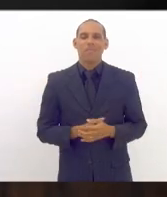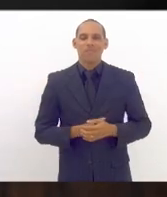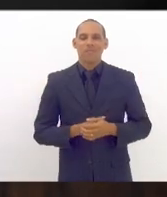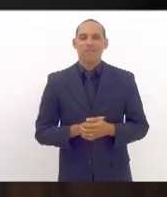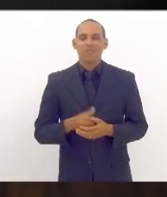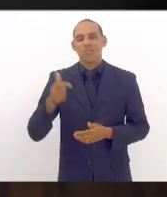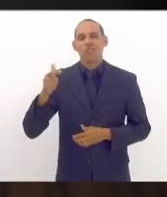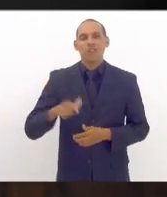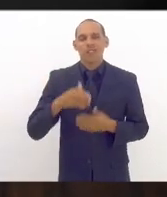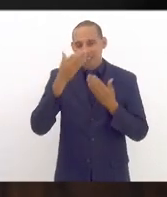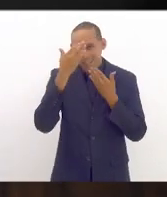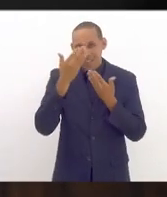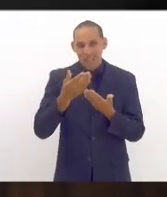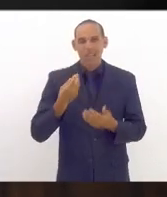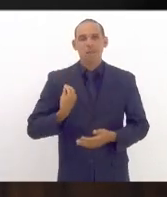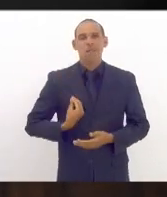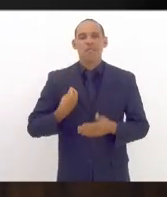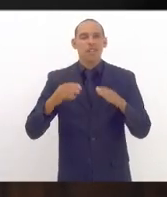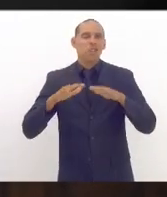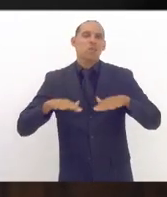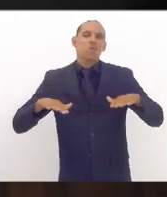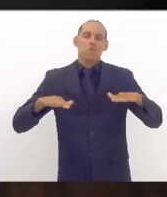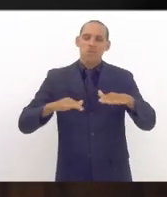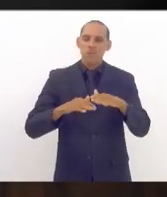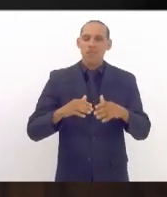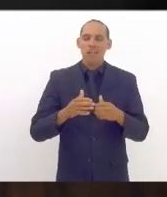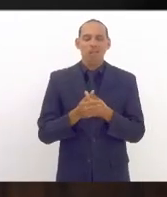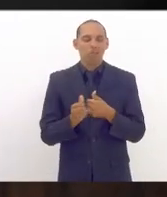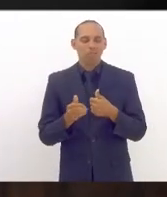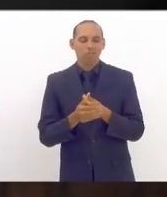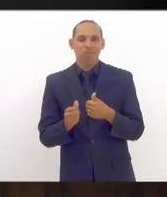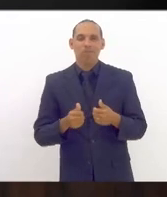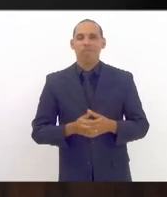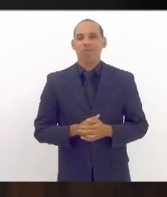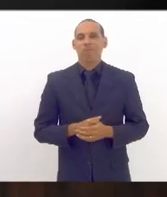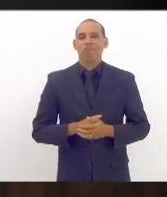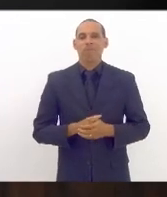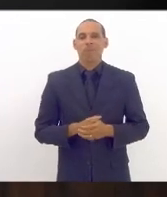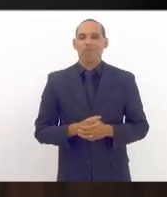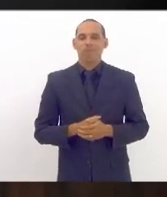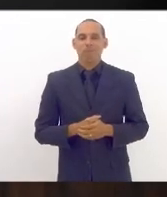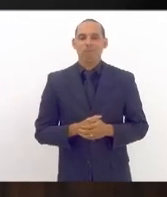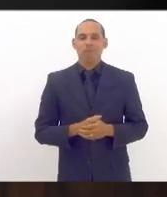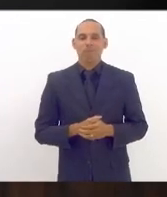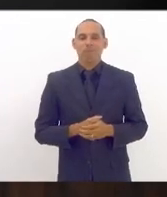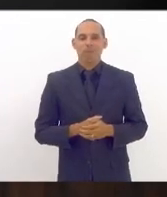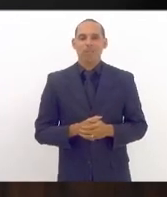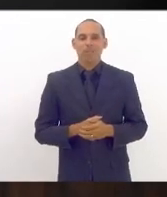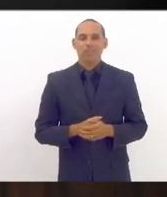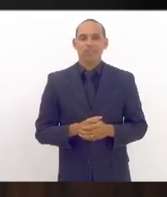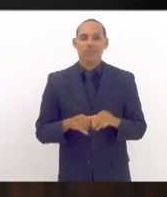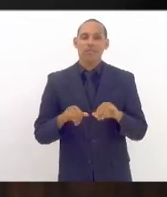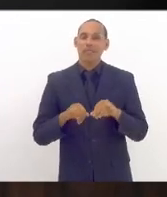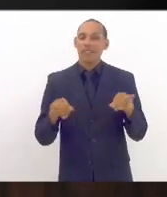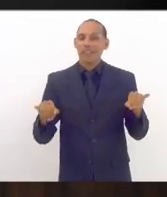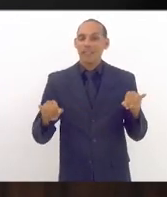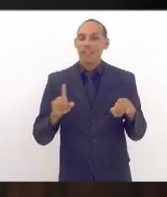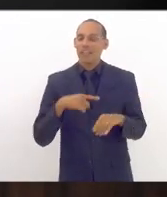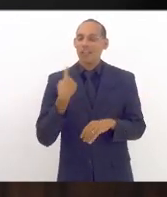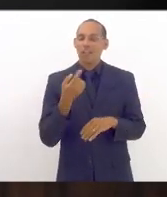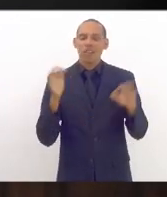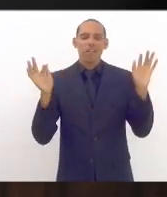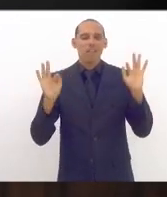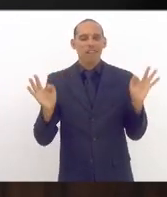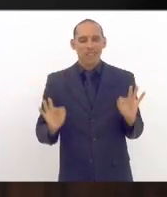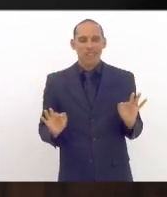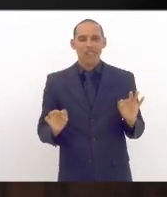então mais uma vez agradecer a presença de todas e todos agradecer o carinho aqui é dizer que a gente fica muito